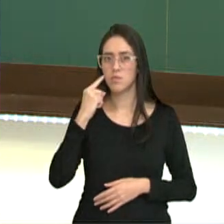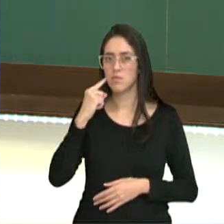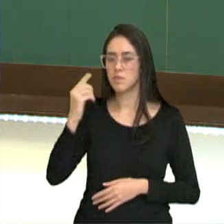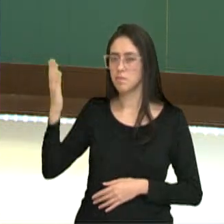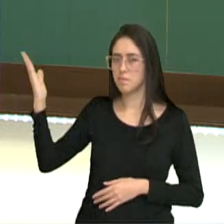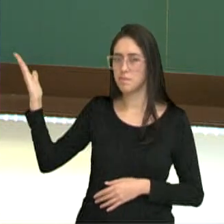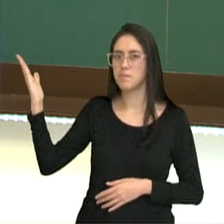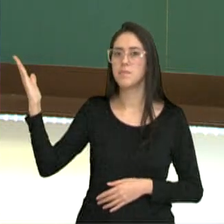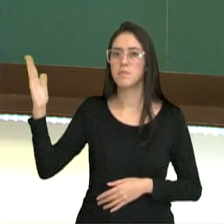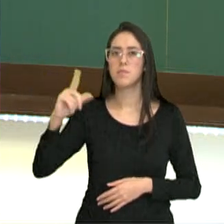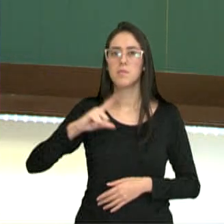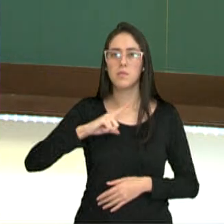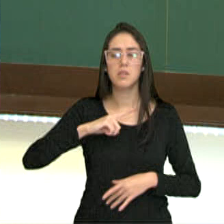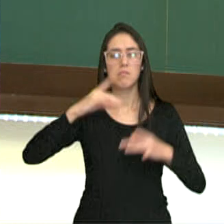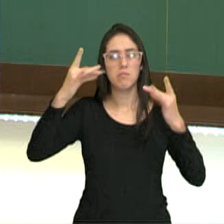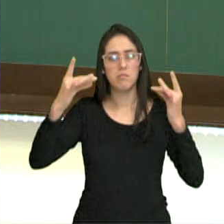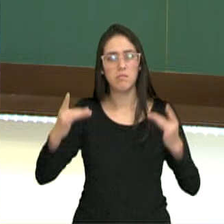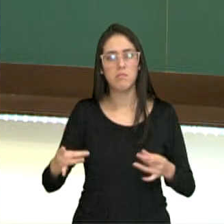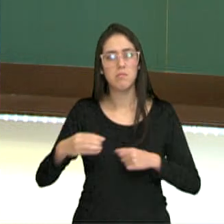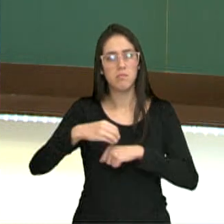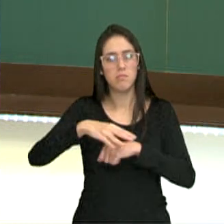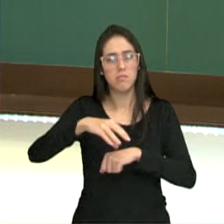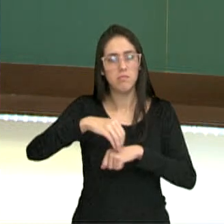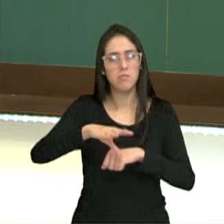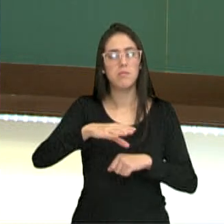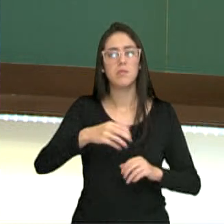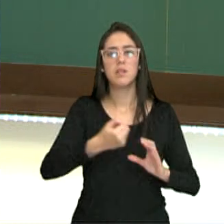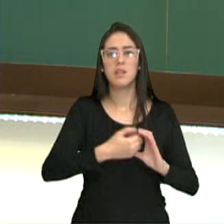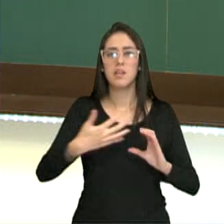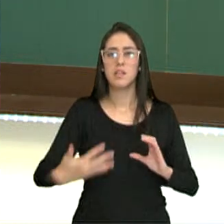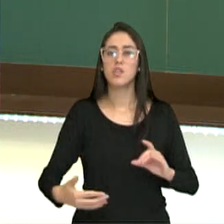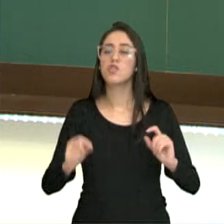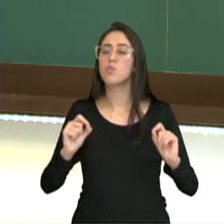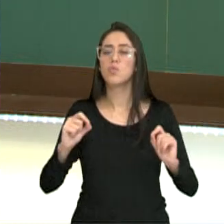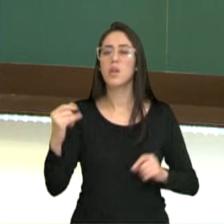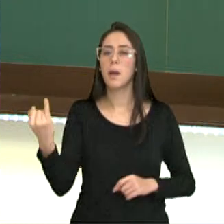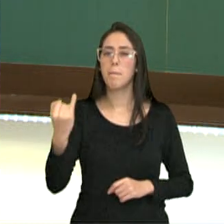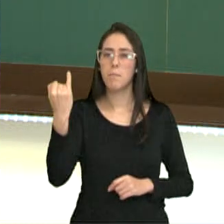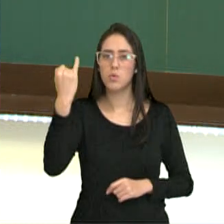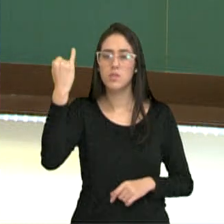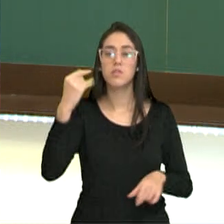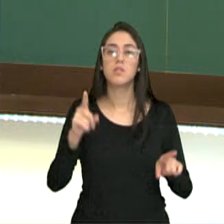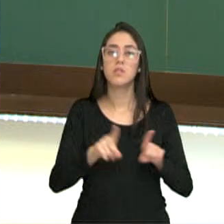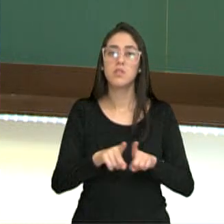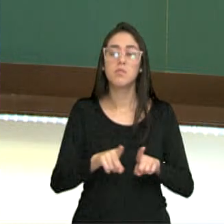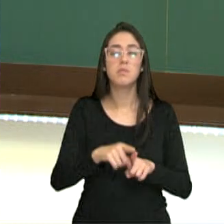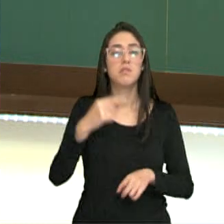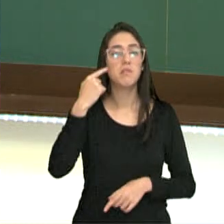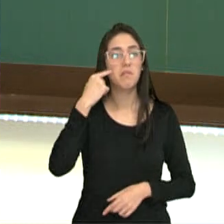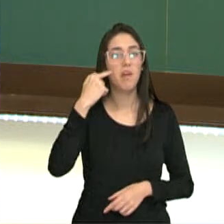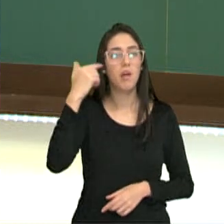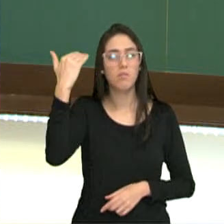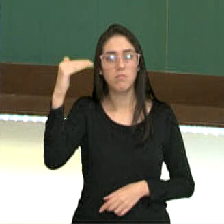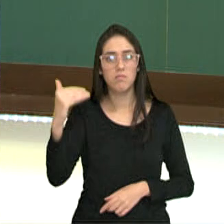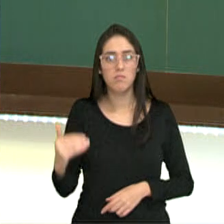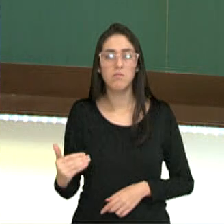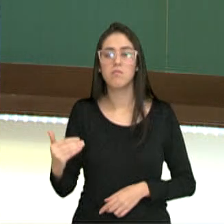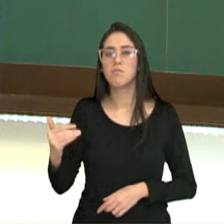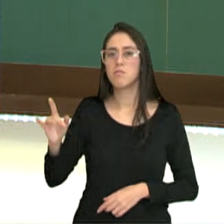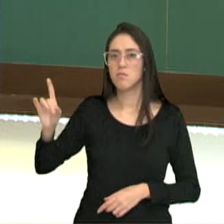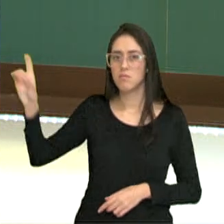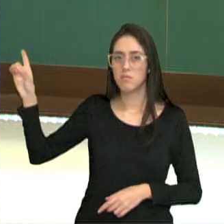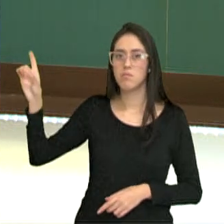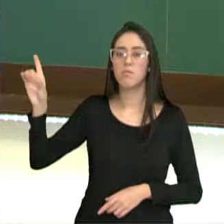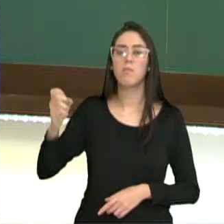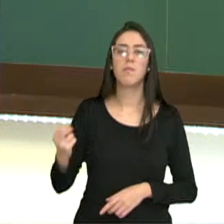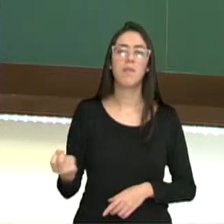cosseno, também detalhar, né, as características, os elementos importantes e também fazer a verificação no quadro, né,